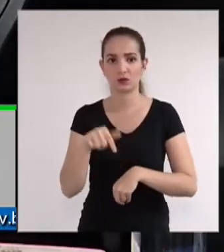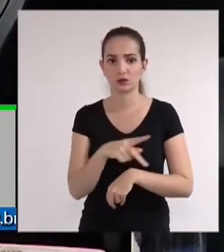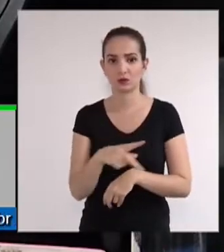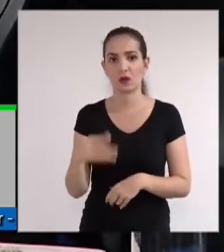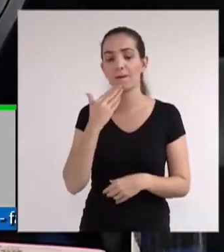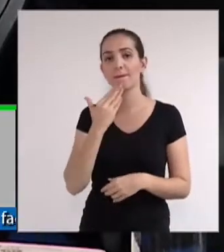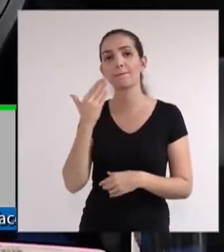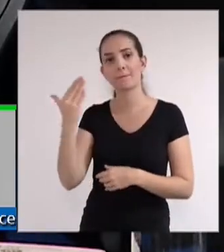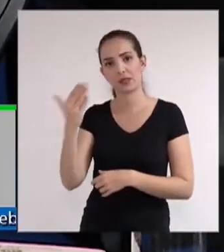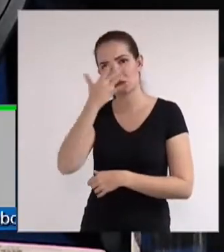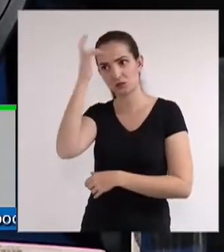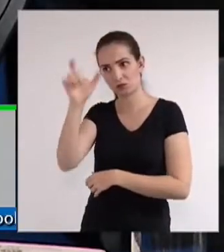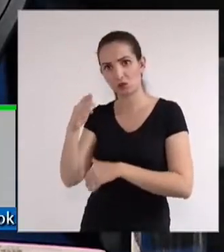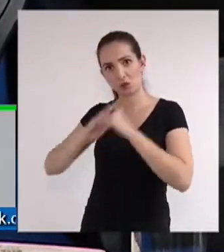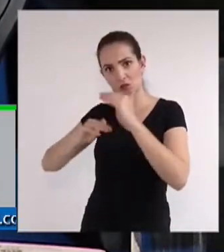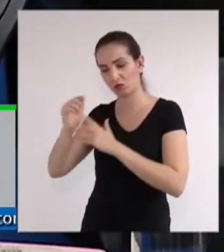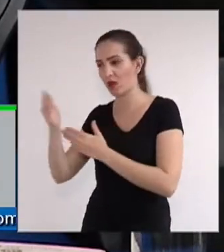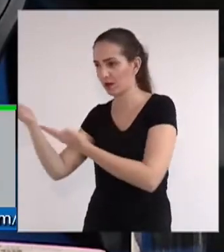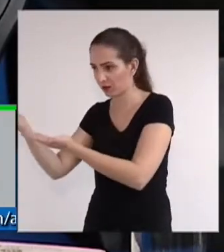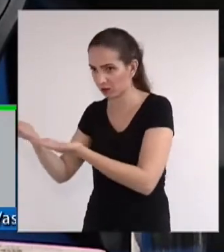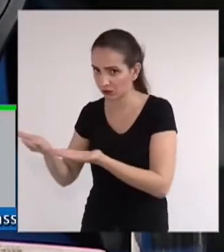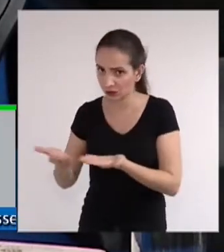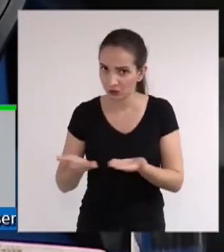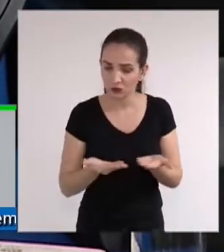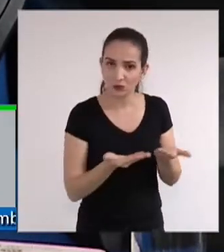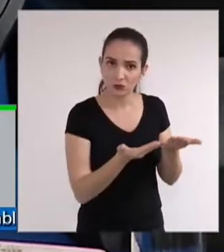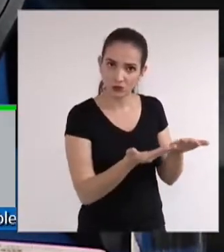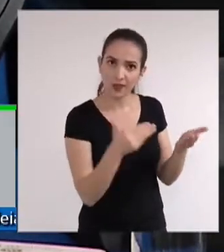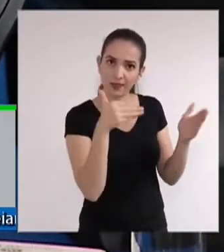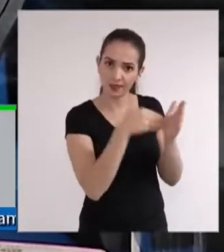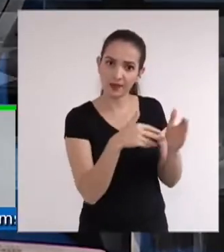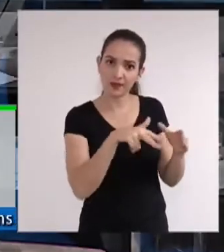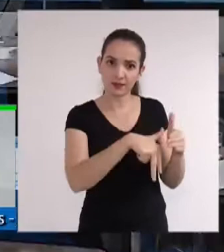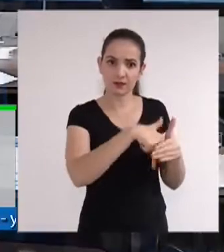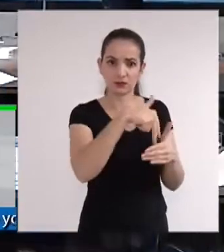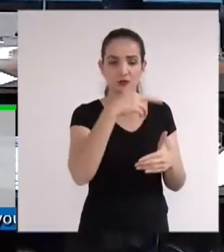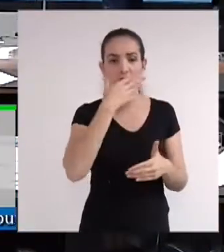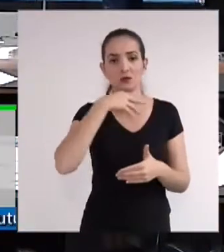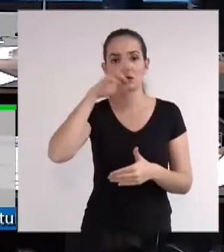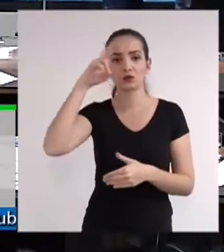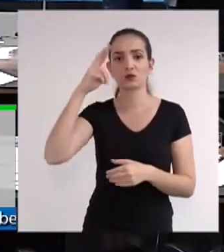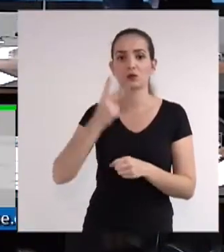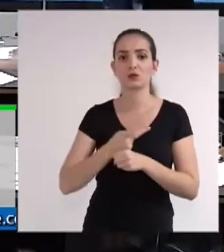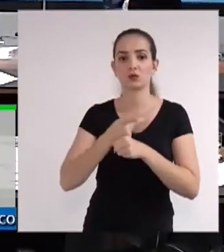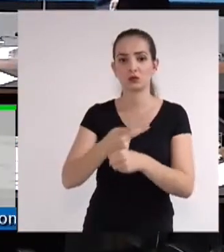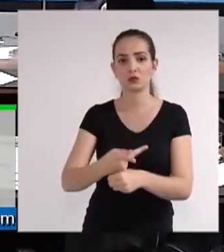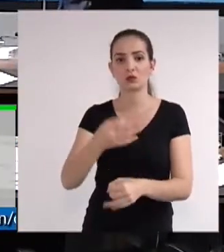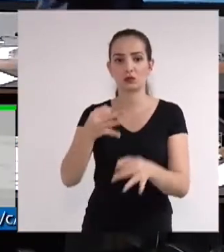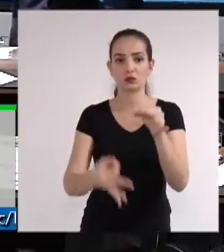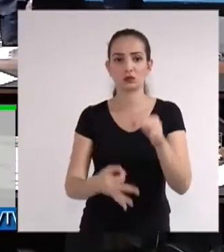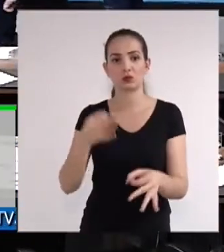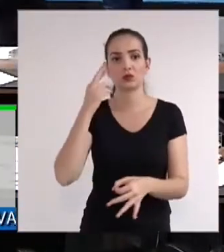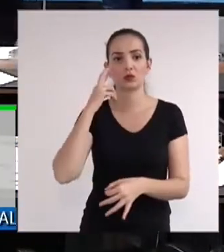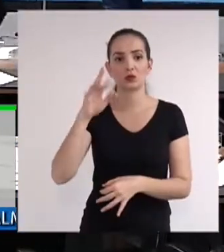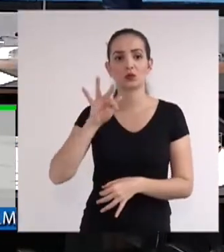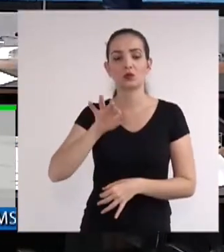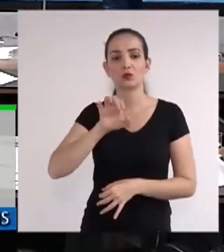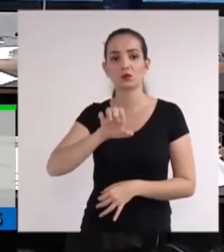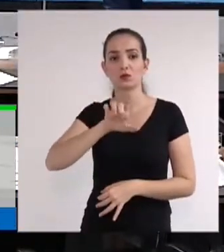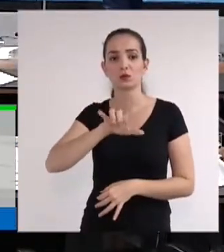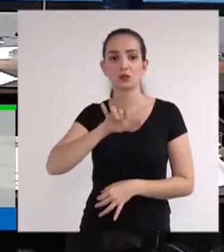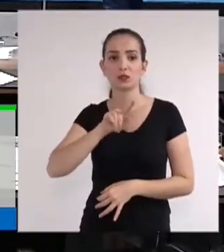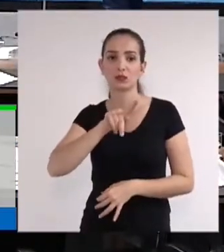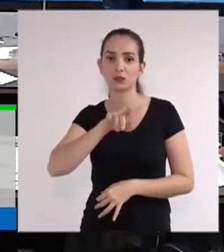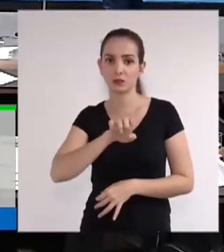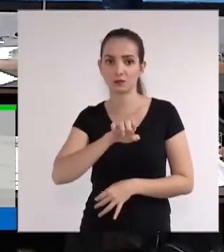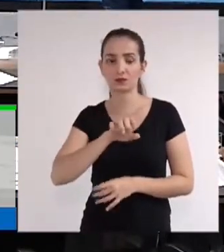Solicita ao cerimonial que conduza a tribuna o excelentíssimo senhor Procurador de Justiça, Dr. Felipe Marcelo